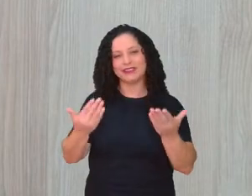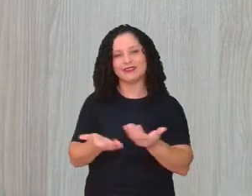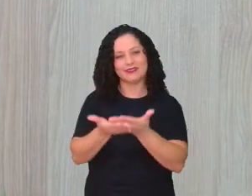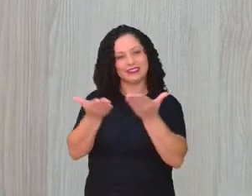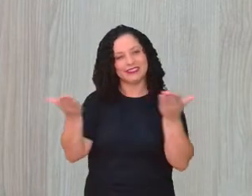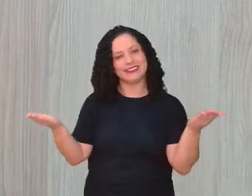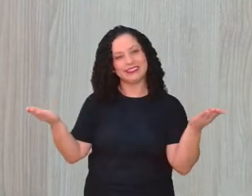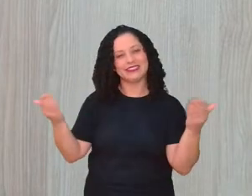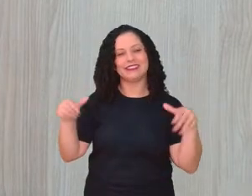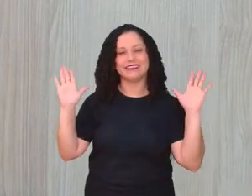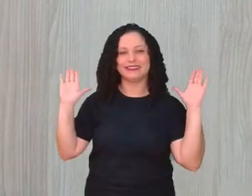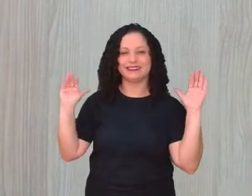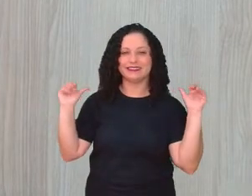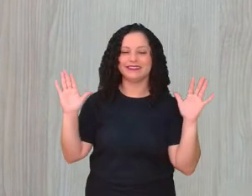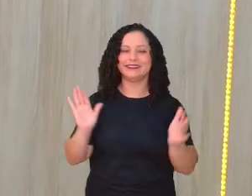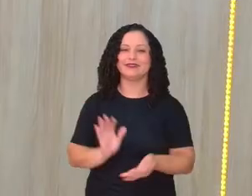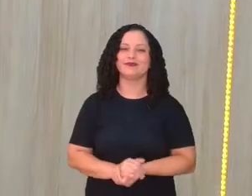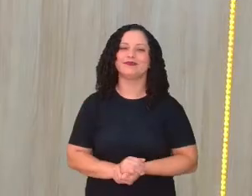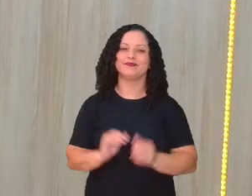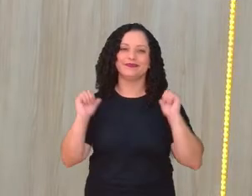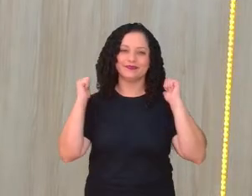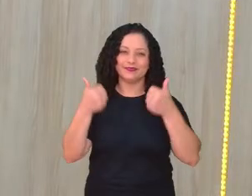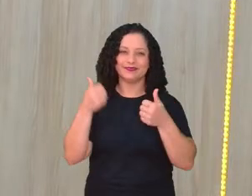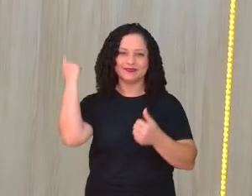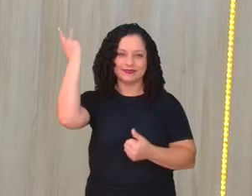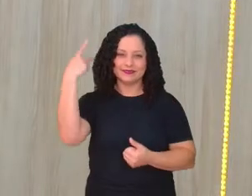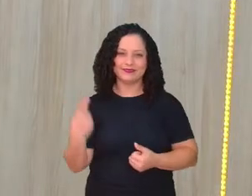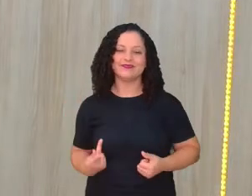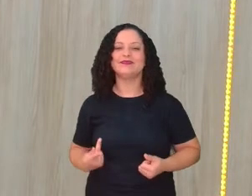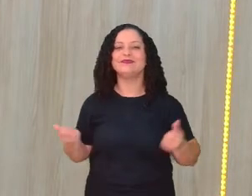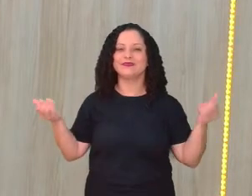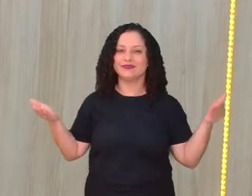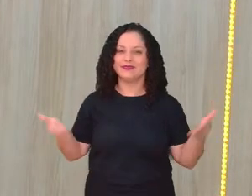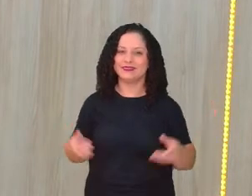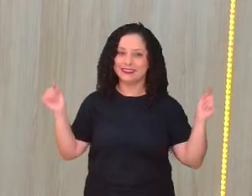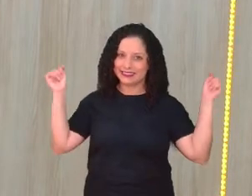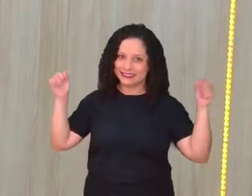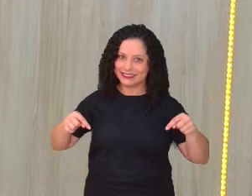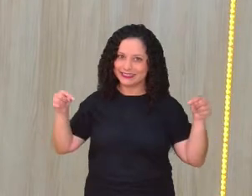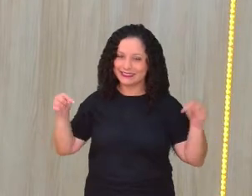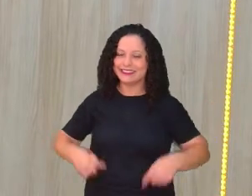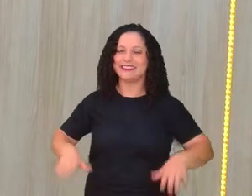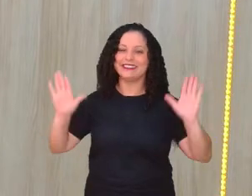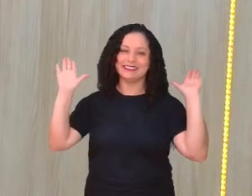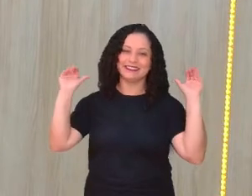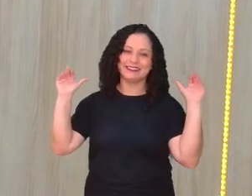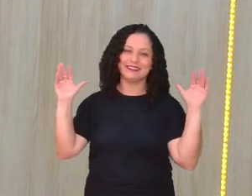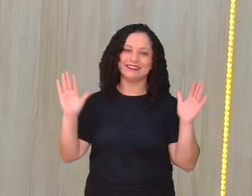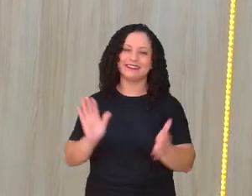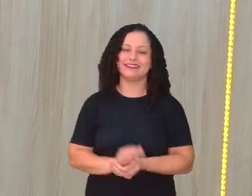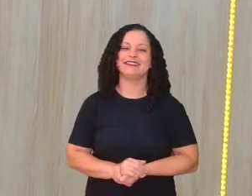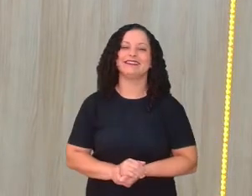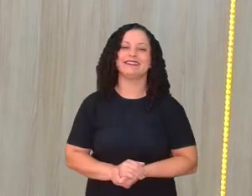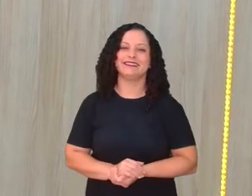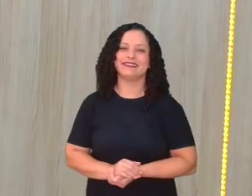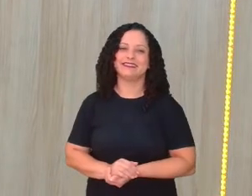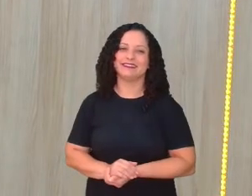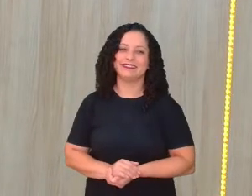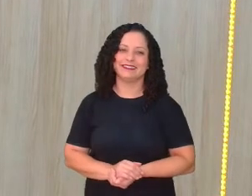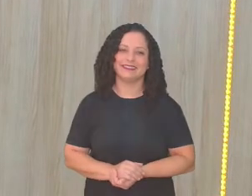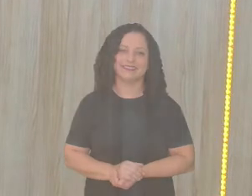até a próxima aula. Tchau, tchau. Valeu, Kezinha. Tamo junto aí, ó. E tchau, tchau, pessoal. Até a próxima aula.